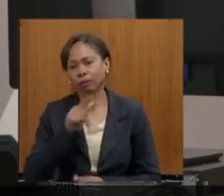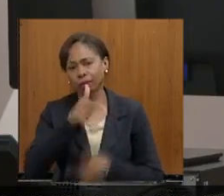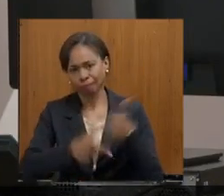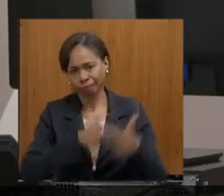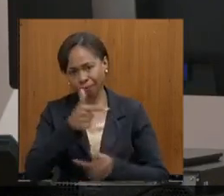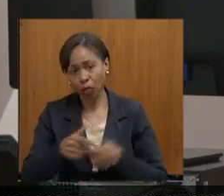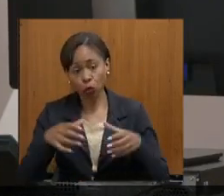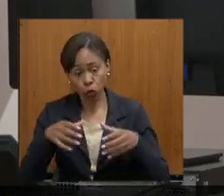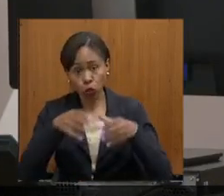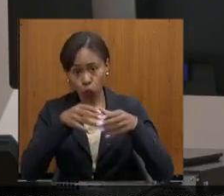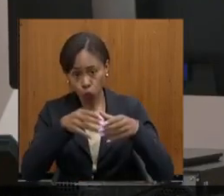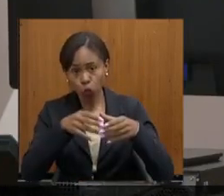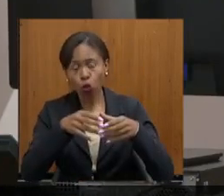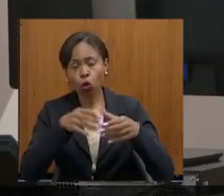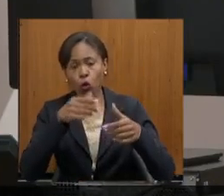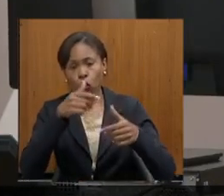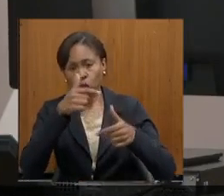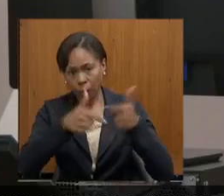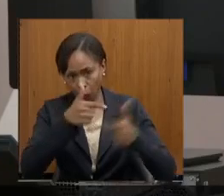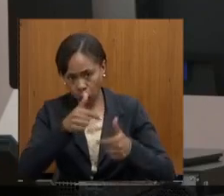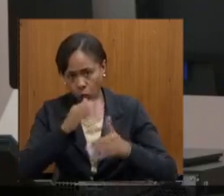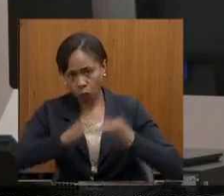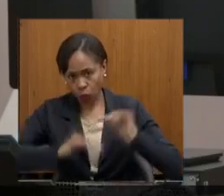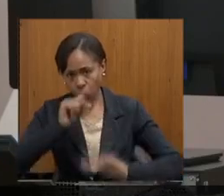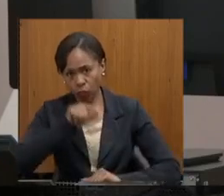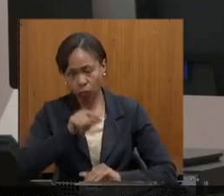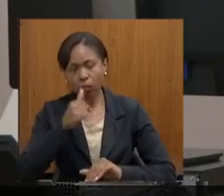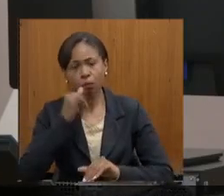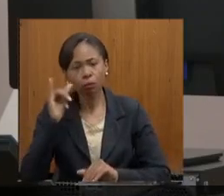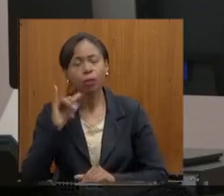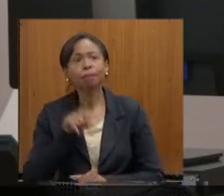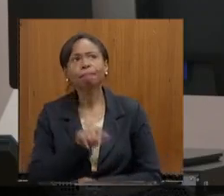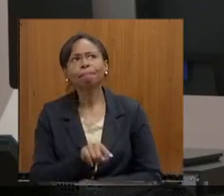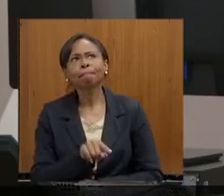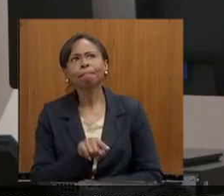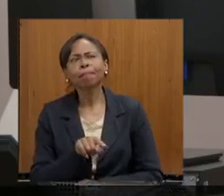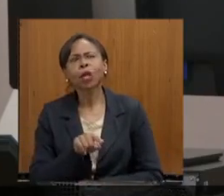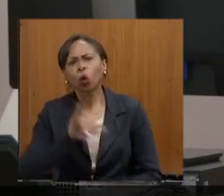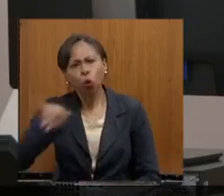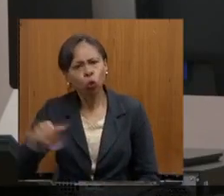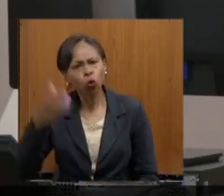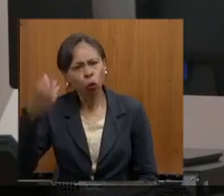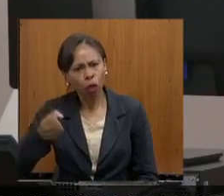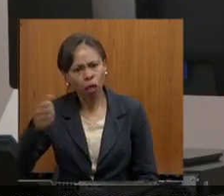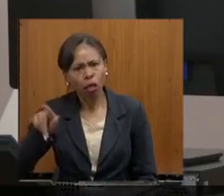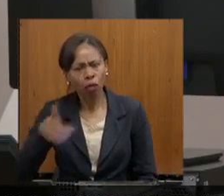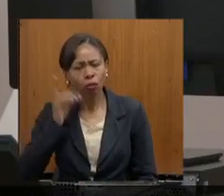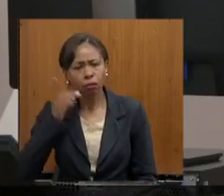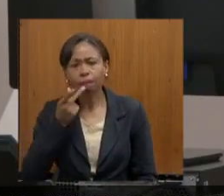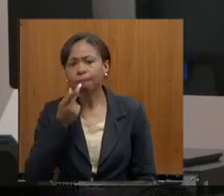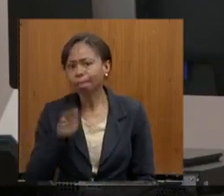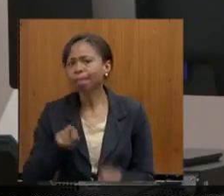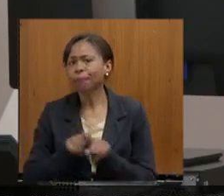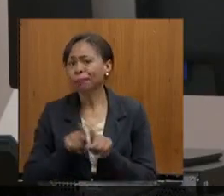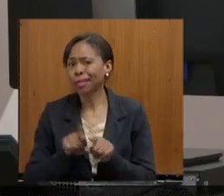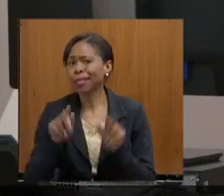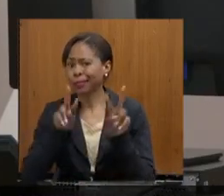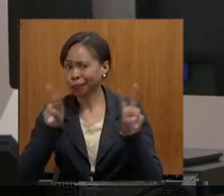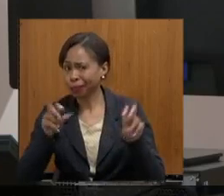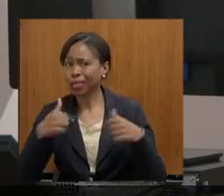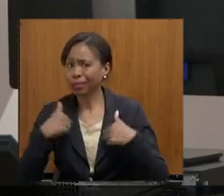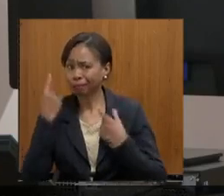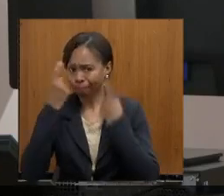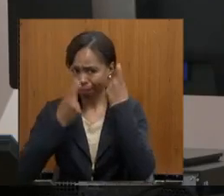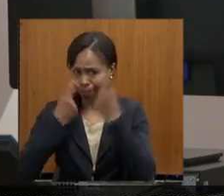da Cemig mas eu gostaria presente o deputado João Leite também tocou nesse assunto e que me preocupa muito é